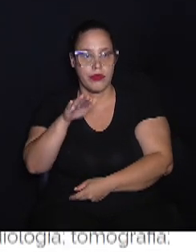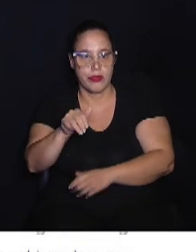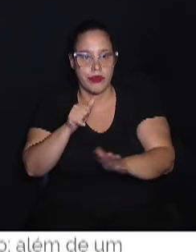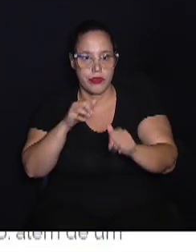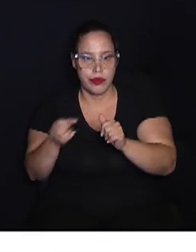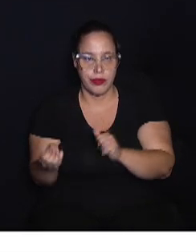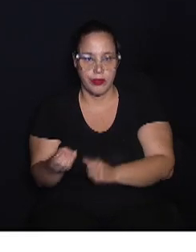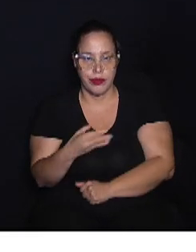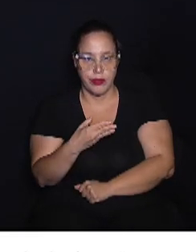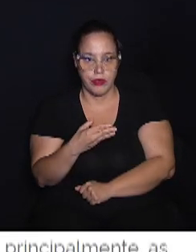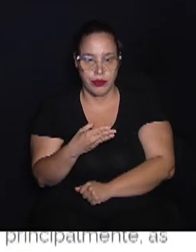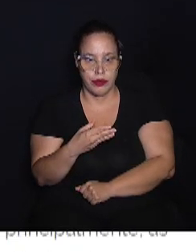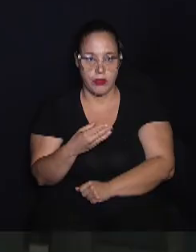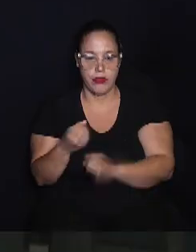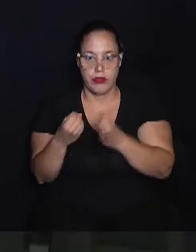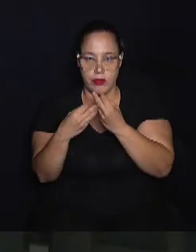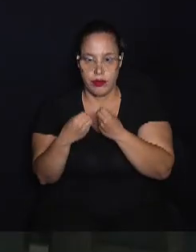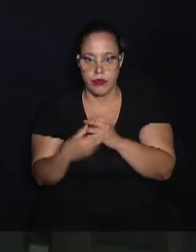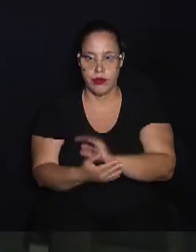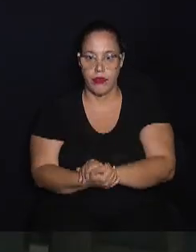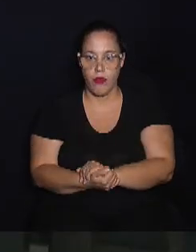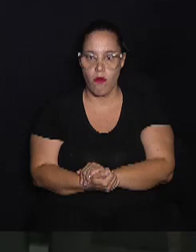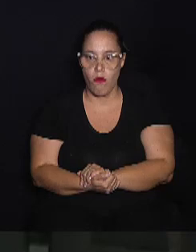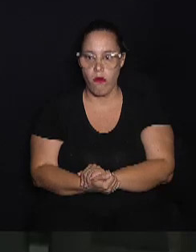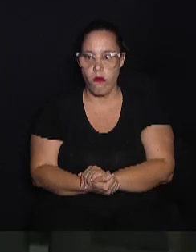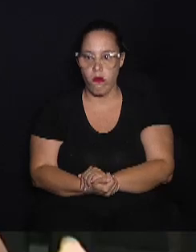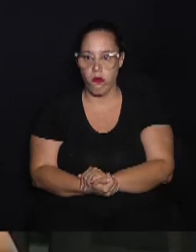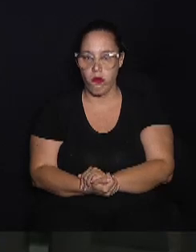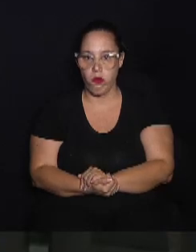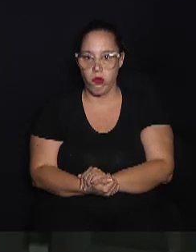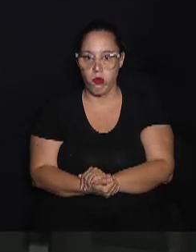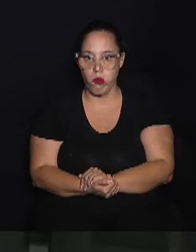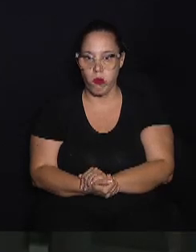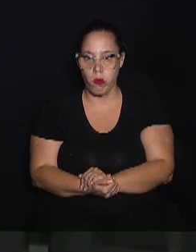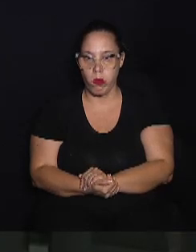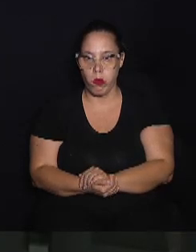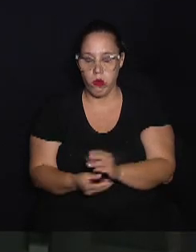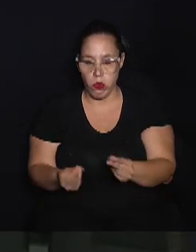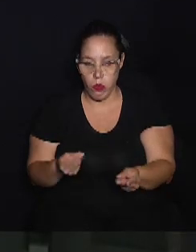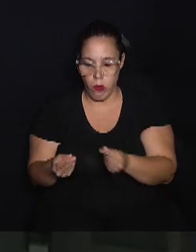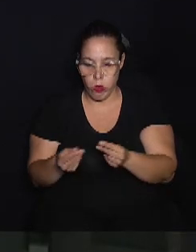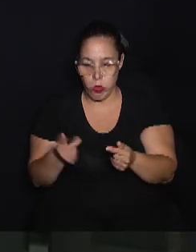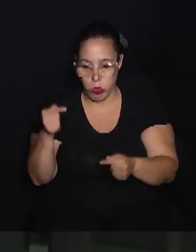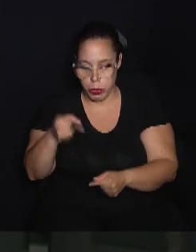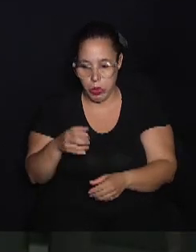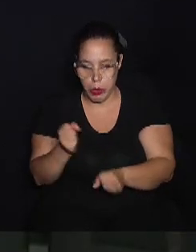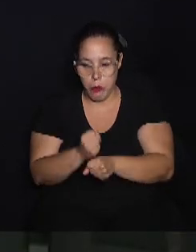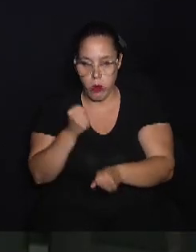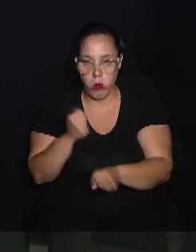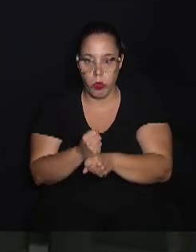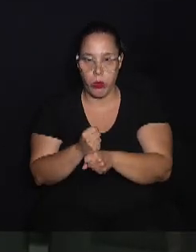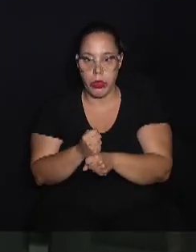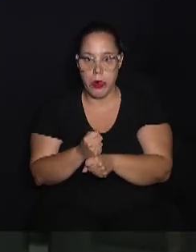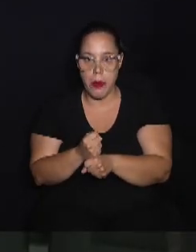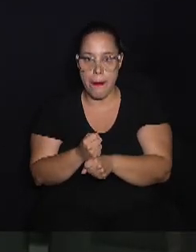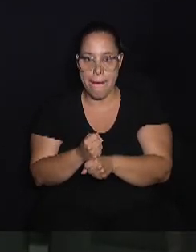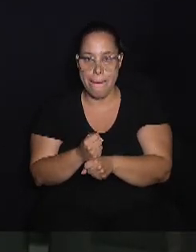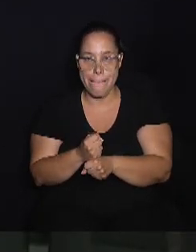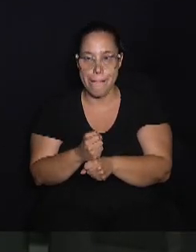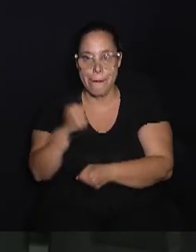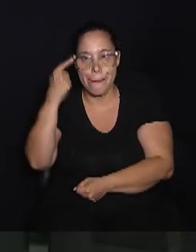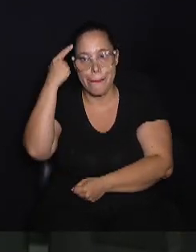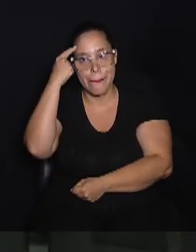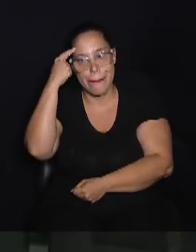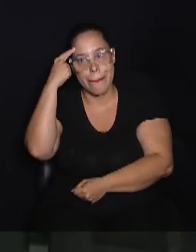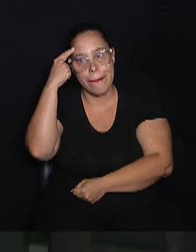atualização das informações seria a partir do orçamento desse ano né que seria pelo que a